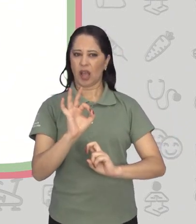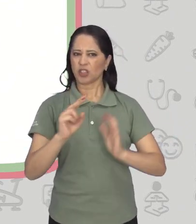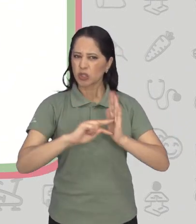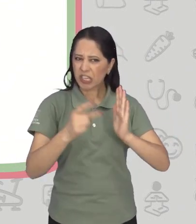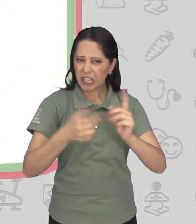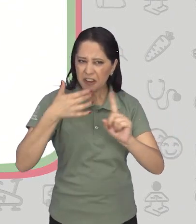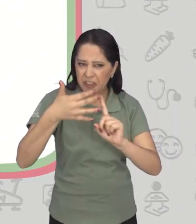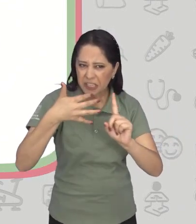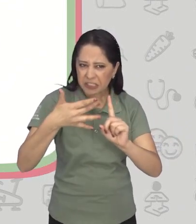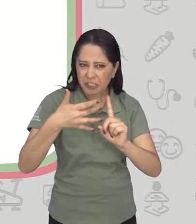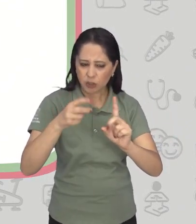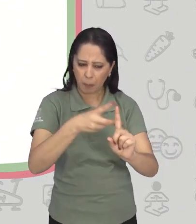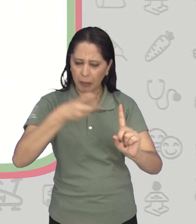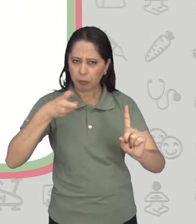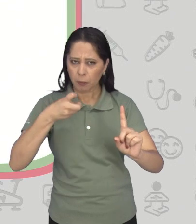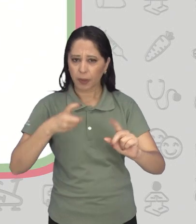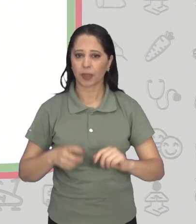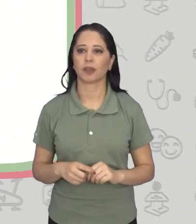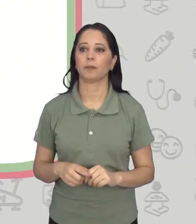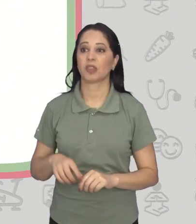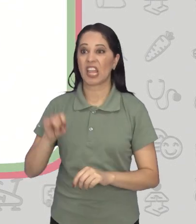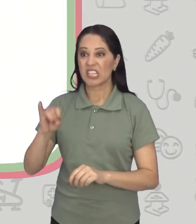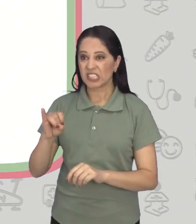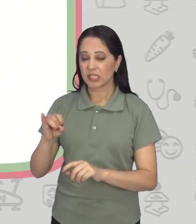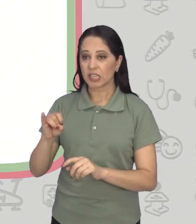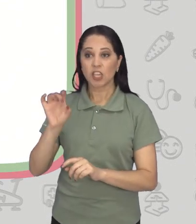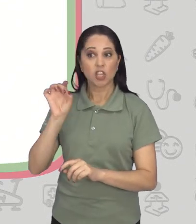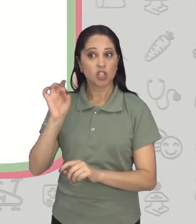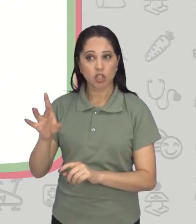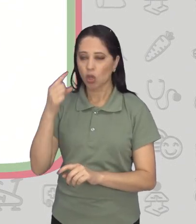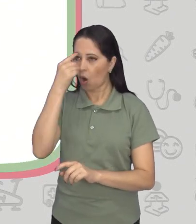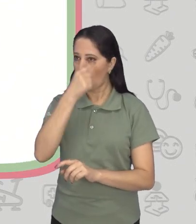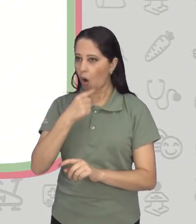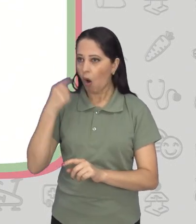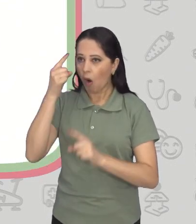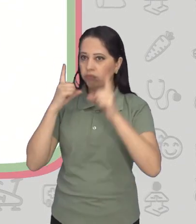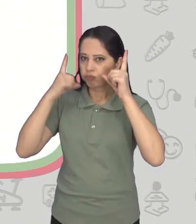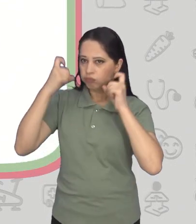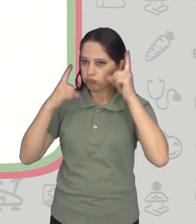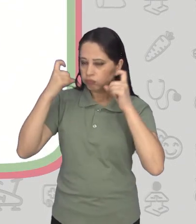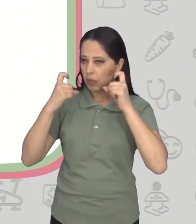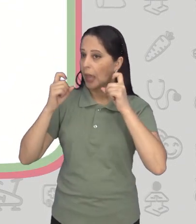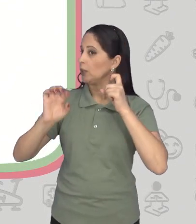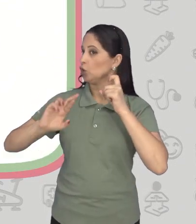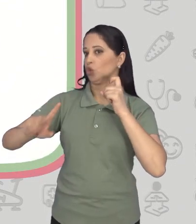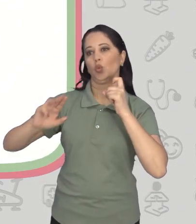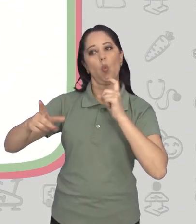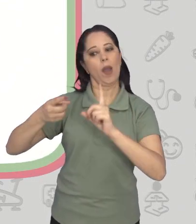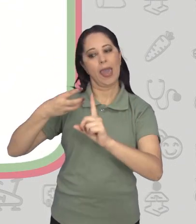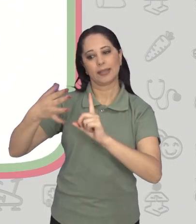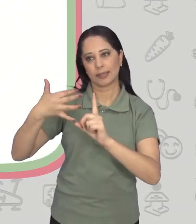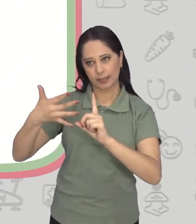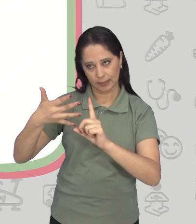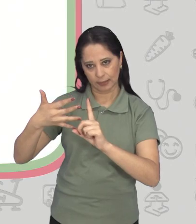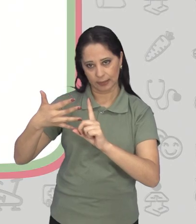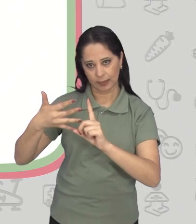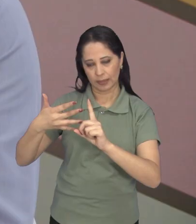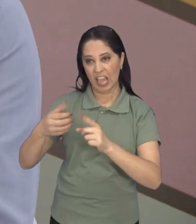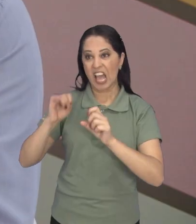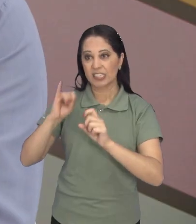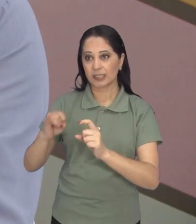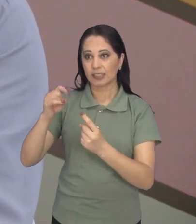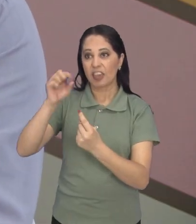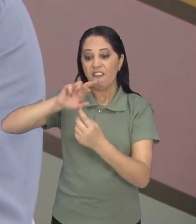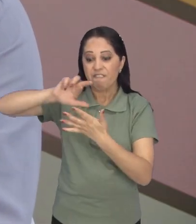nem percebo. É síndrome, doutor? Bom, se for apenas isso, eu não posso chamar de síndrome, porque eu preciso ter mais de um